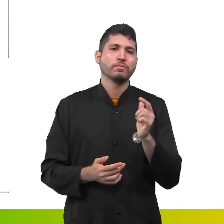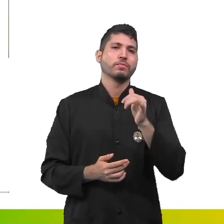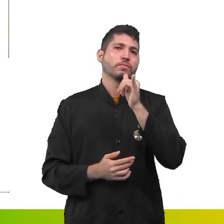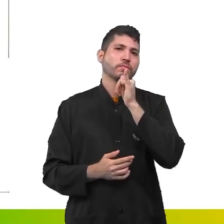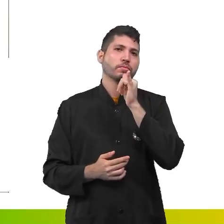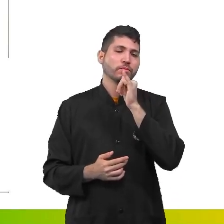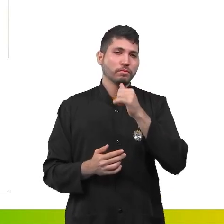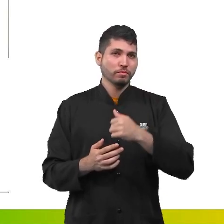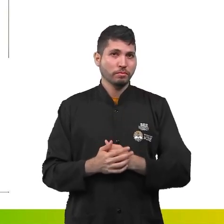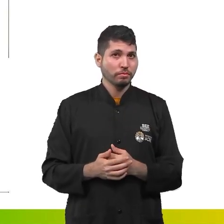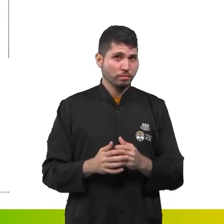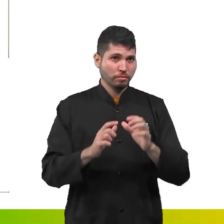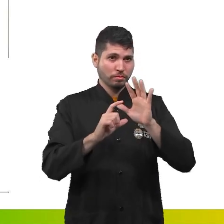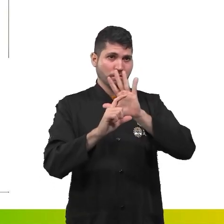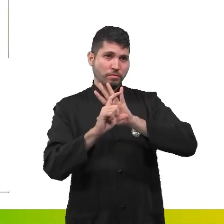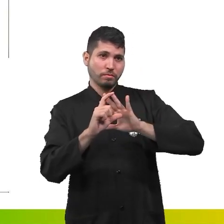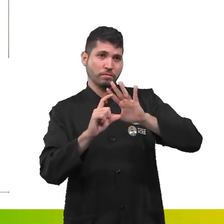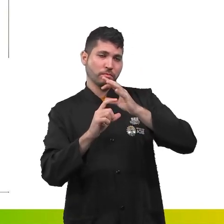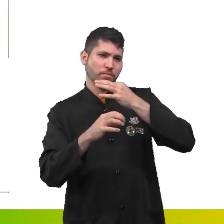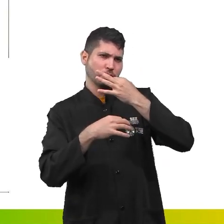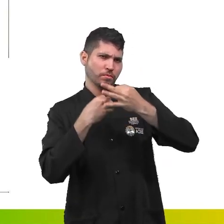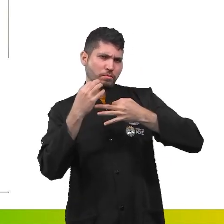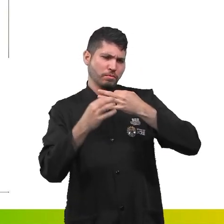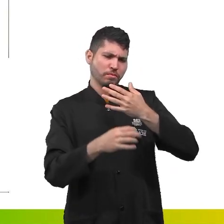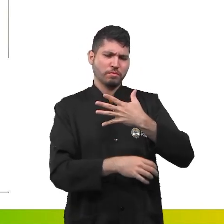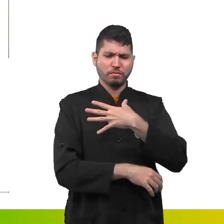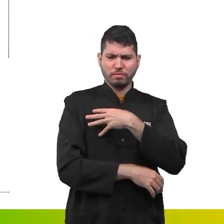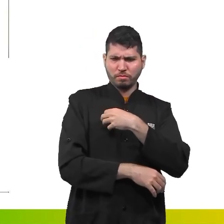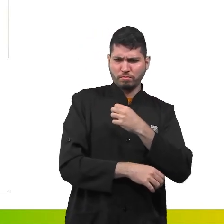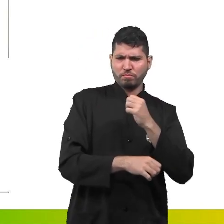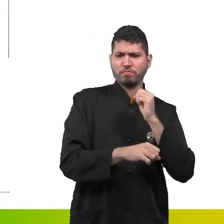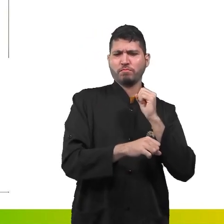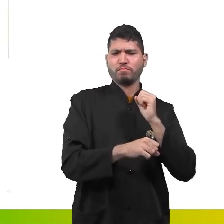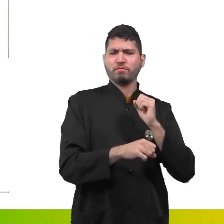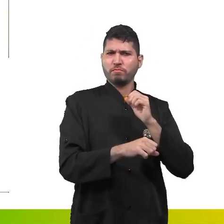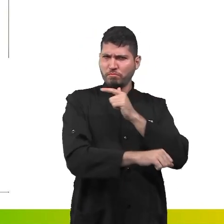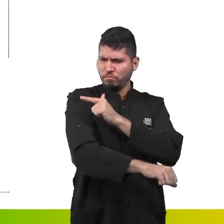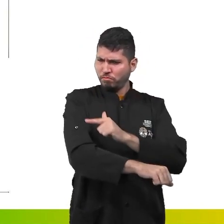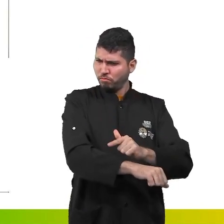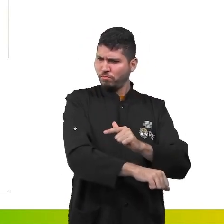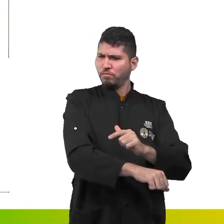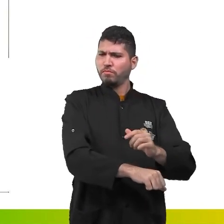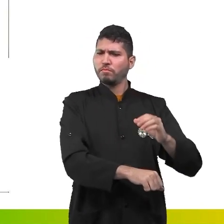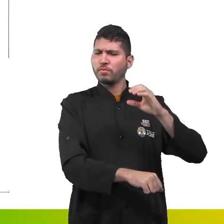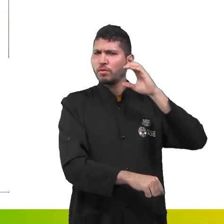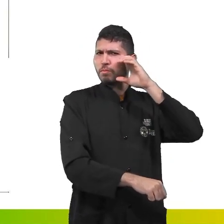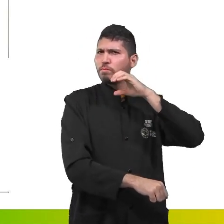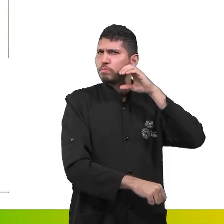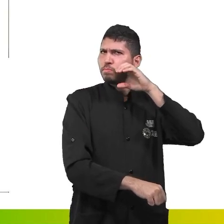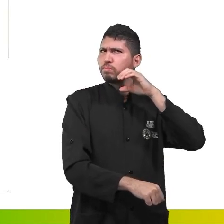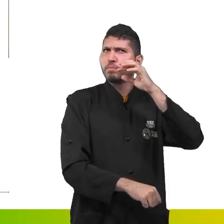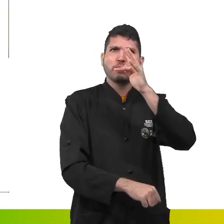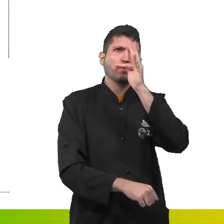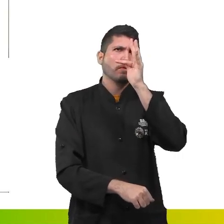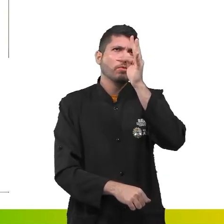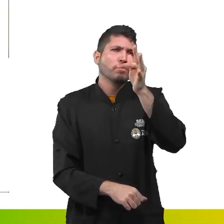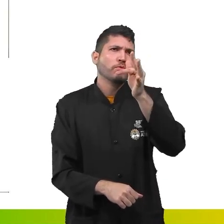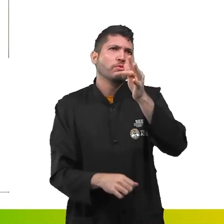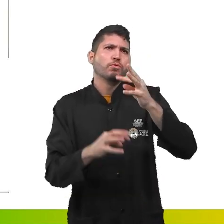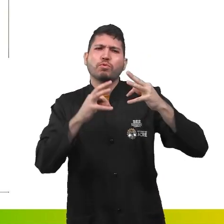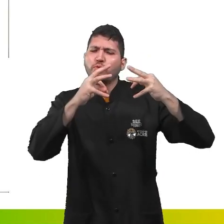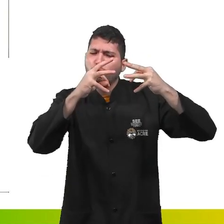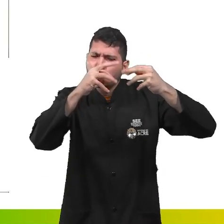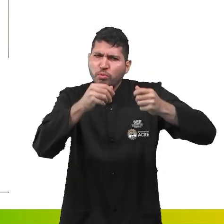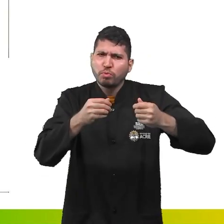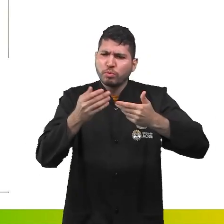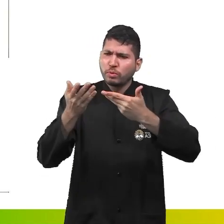né? Sempre a crítica, ó. Hijo, com a educação colombiana, algum dia tudo esto será tu. Aí mostra assim para um